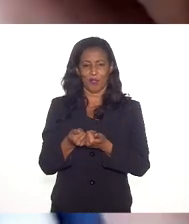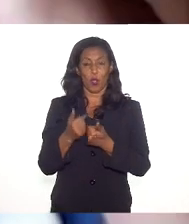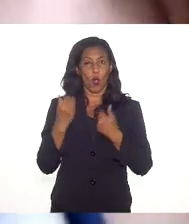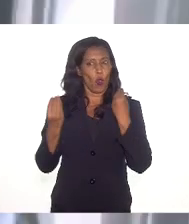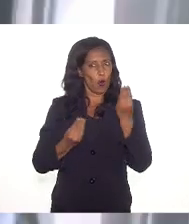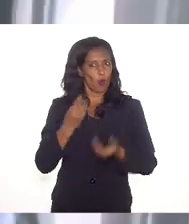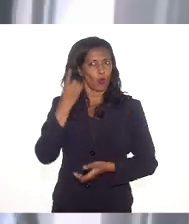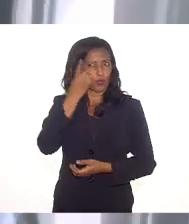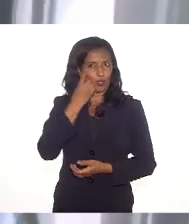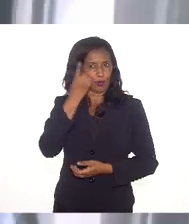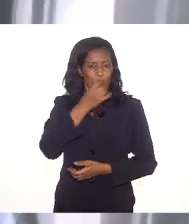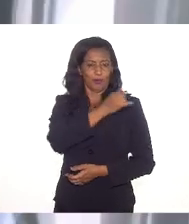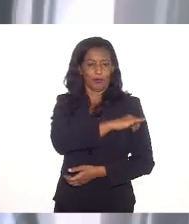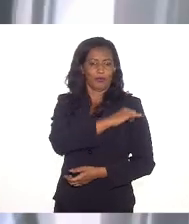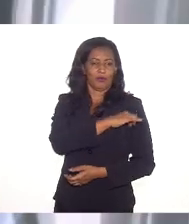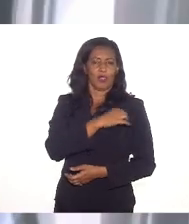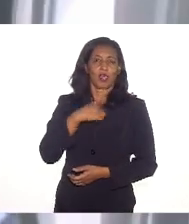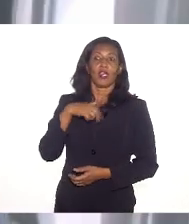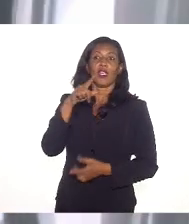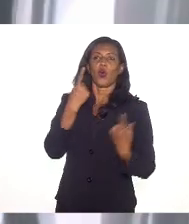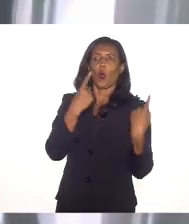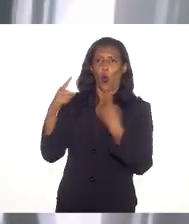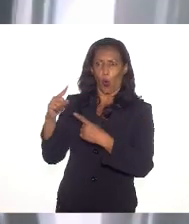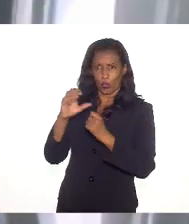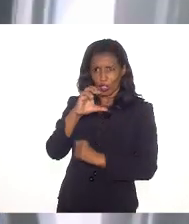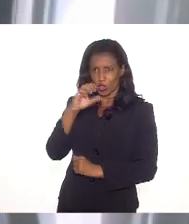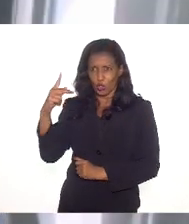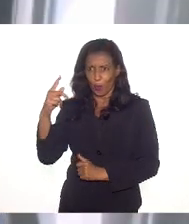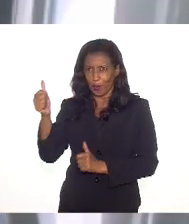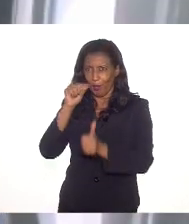Rio de Janeiro, quem sou eu para ficar contra o chope, né?